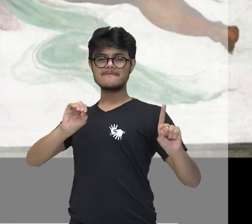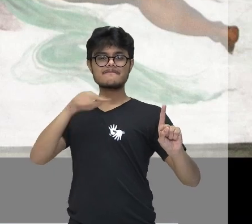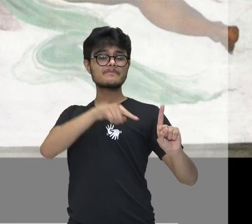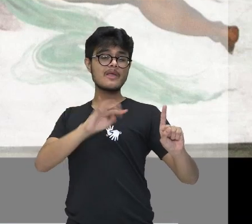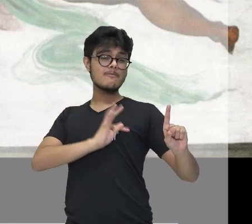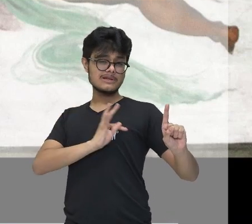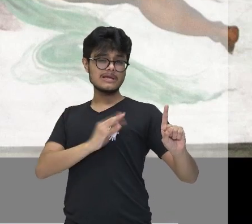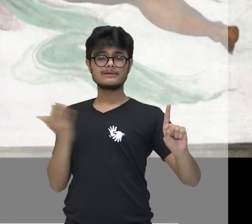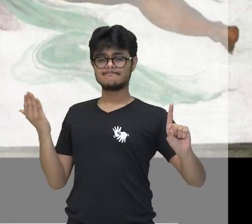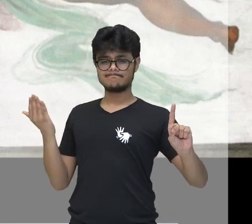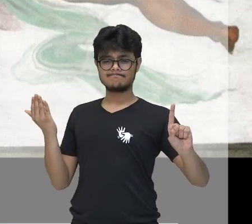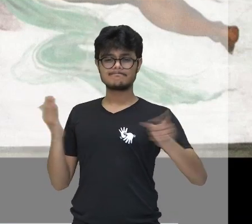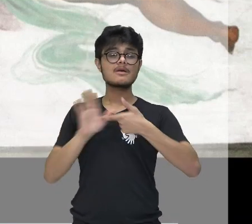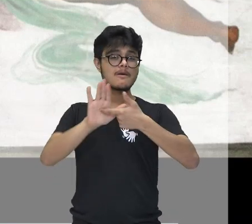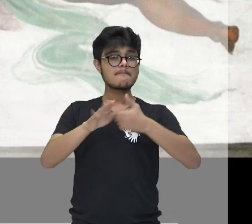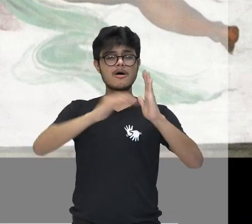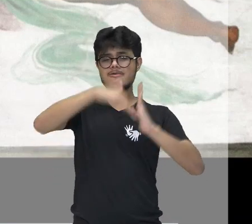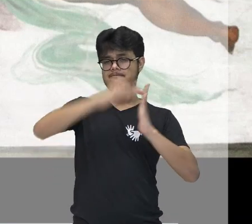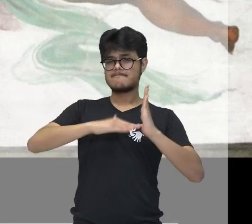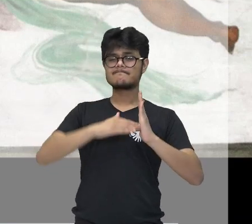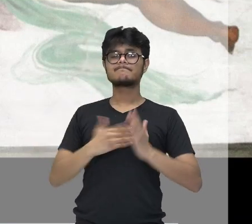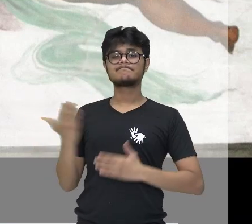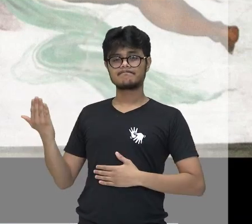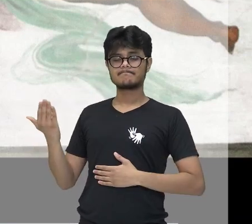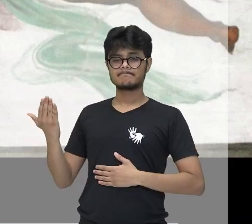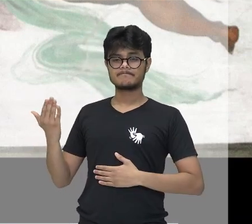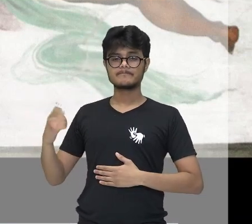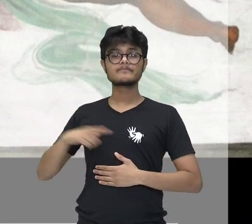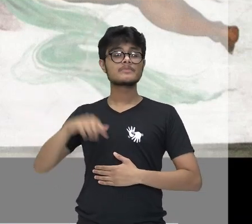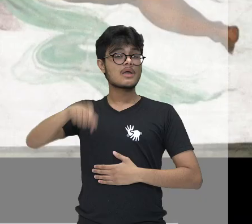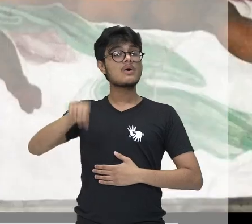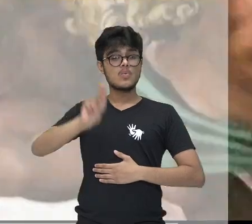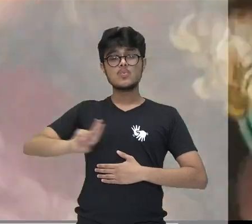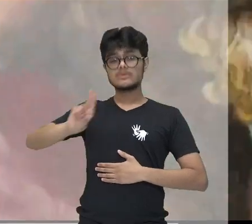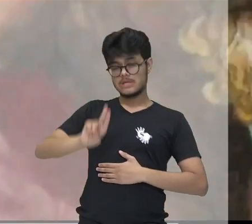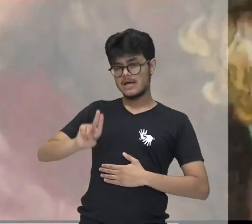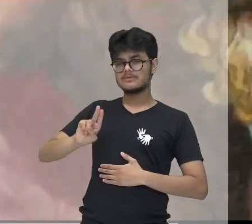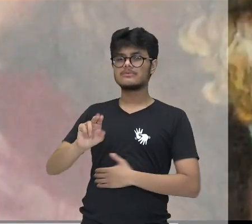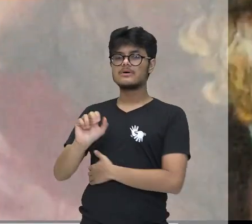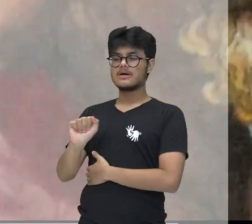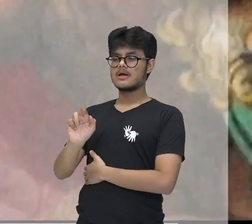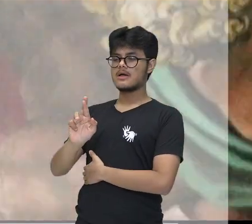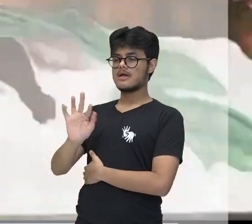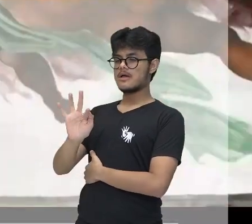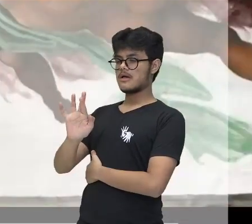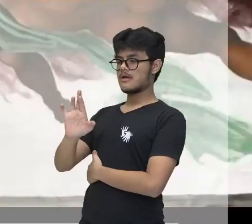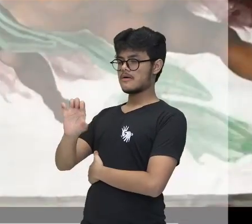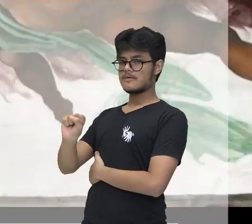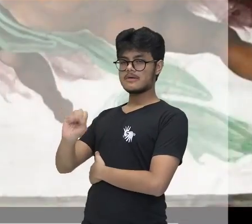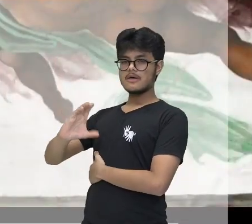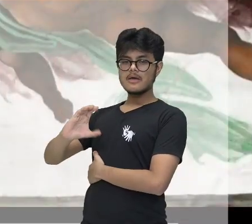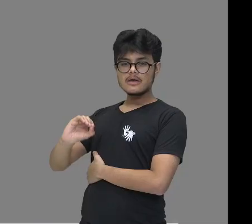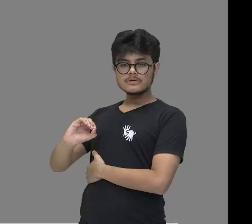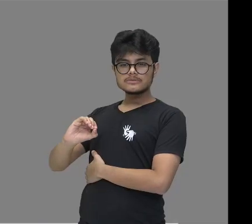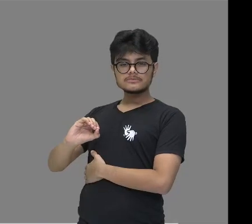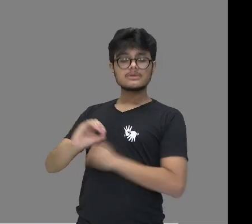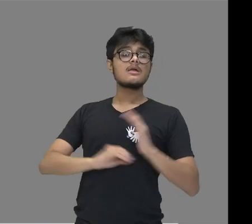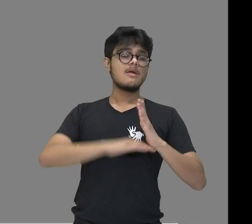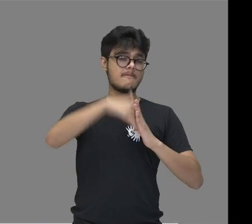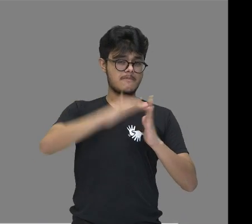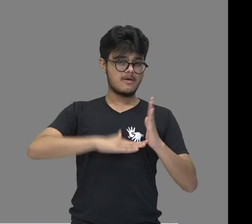técnica ela foi feita com afresco, que é uma pintura